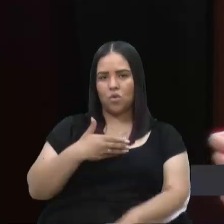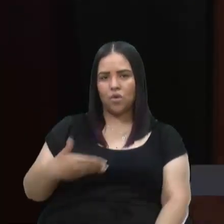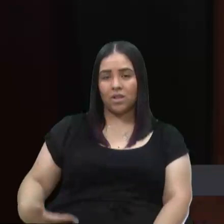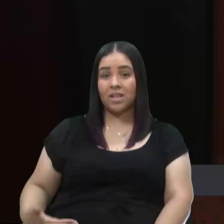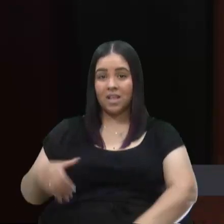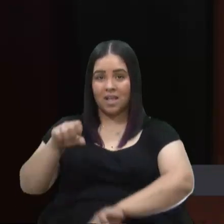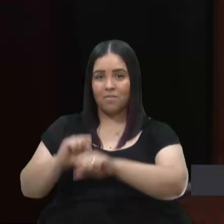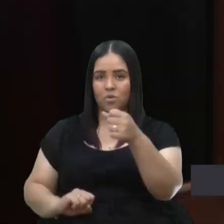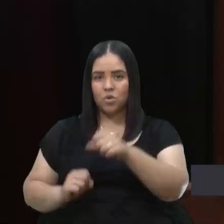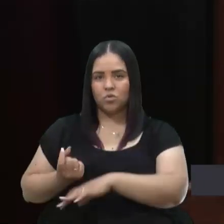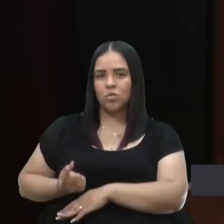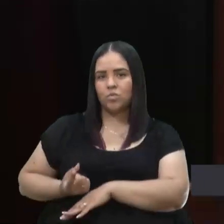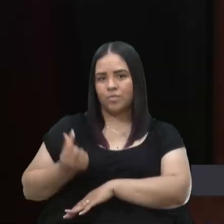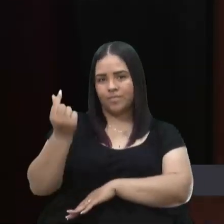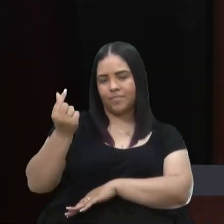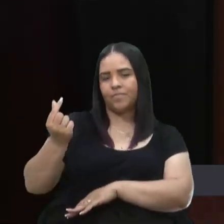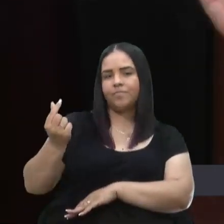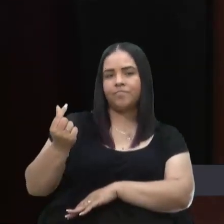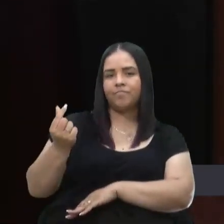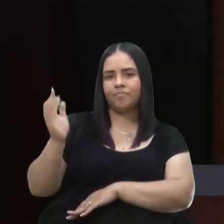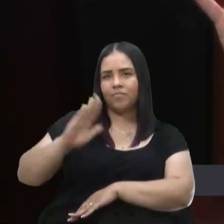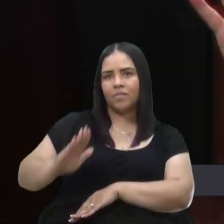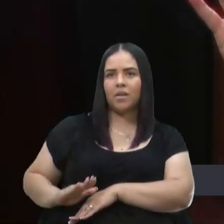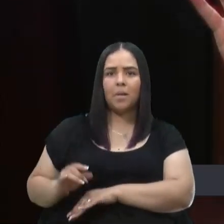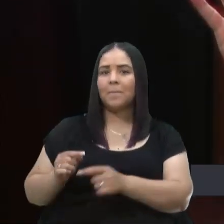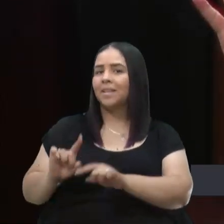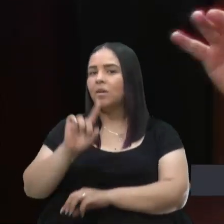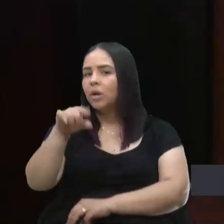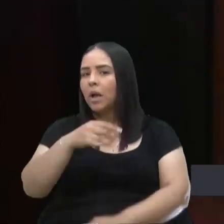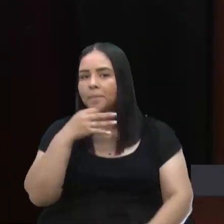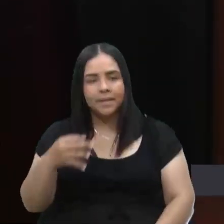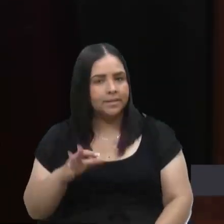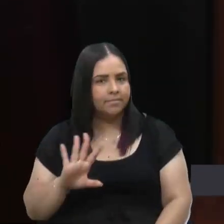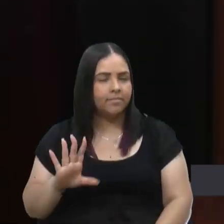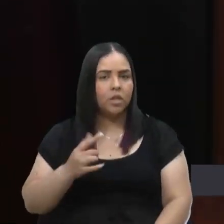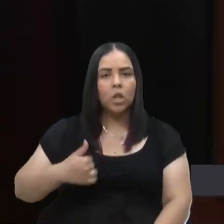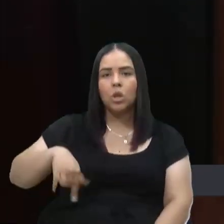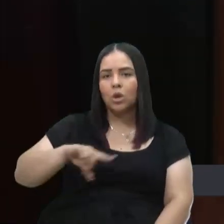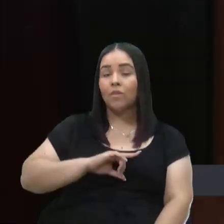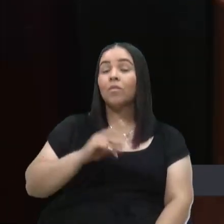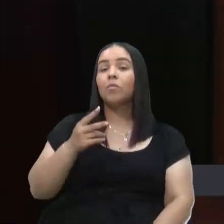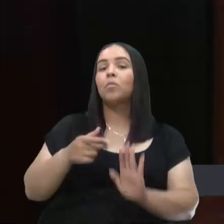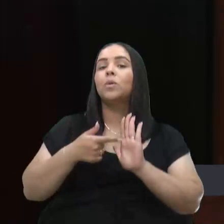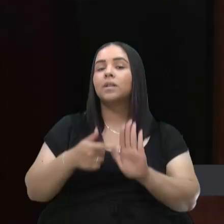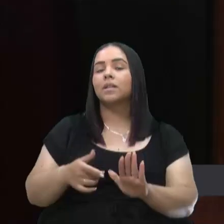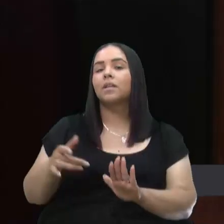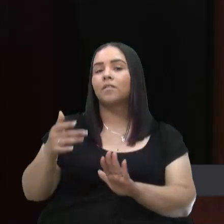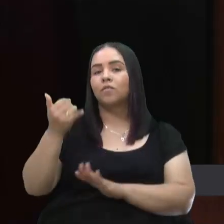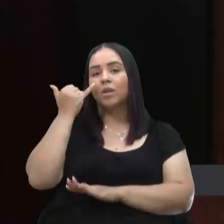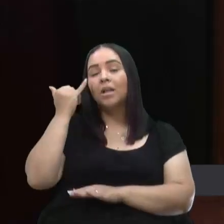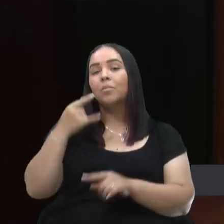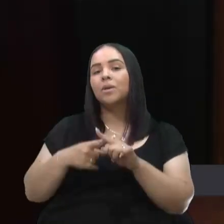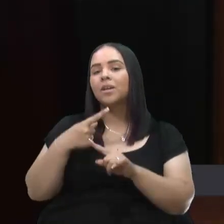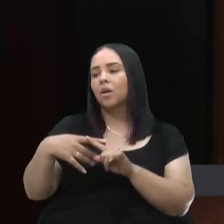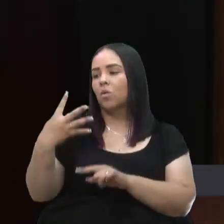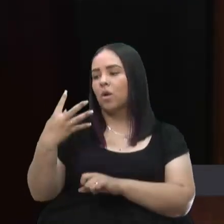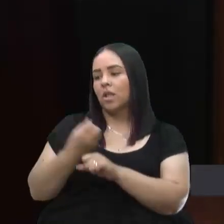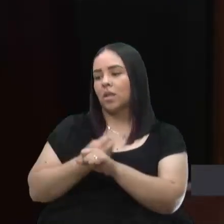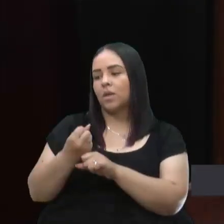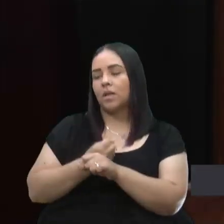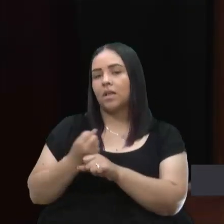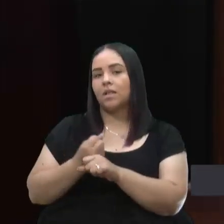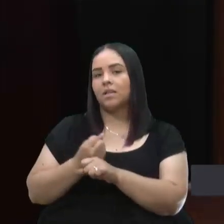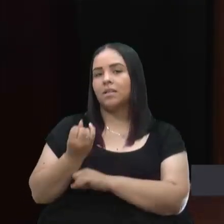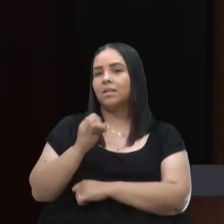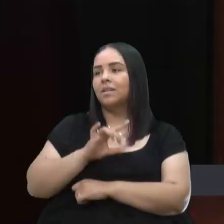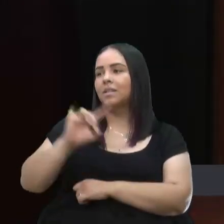destruiu a economia brasileira. Mas não é uma opinião. Nós vamos trazer dados, porque daqui 4 anos, vereador Fantinel, se Deus